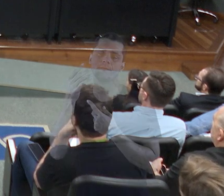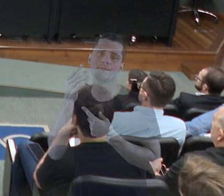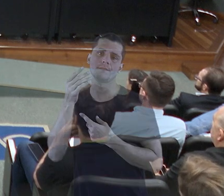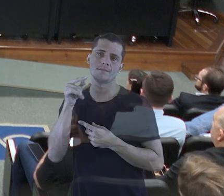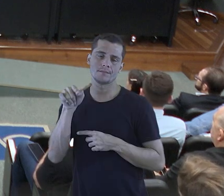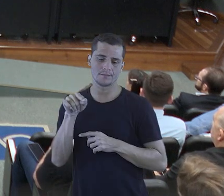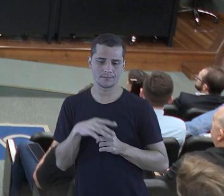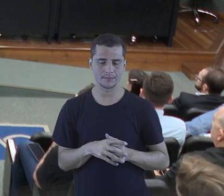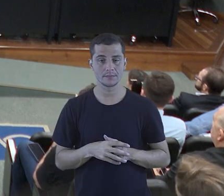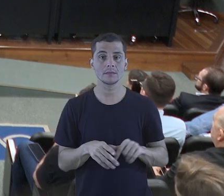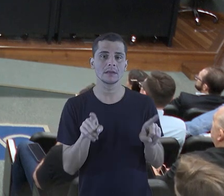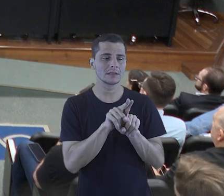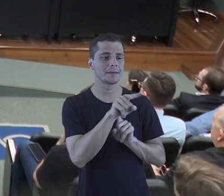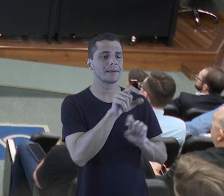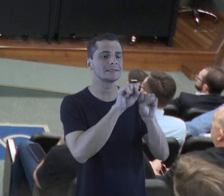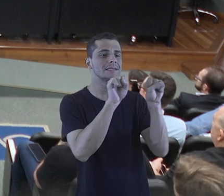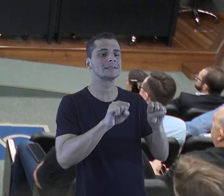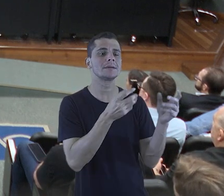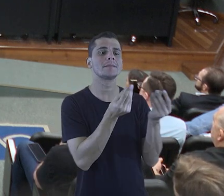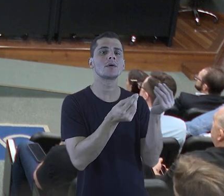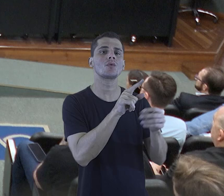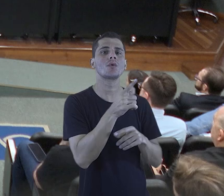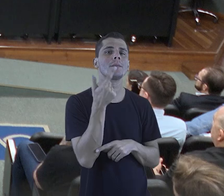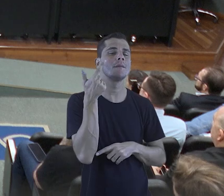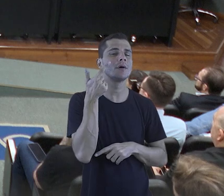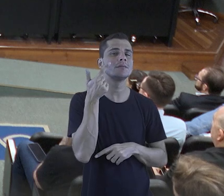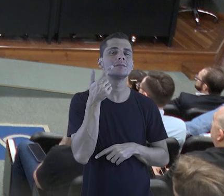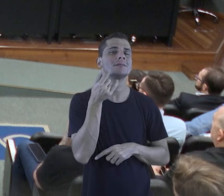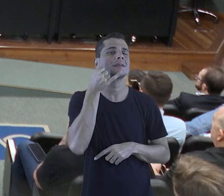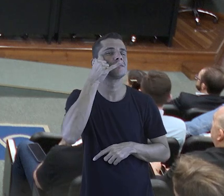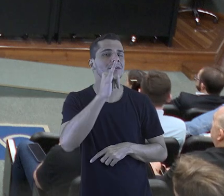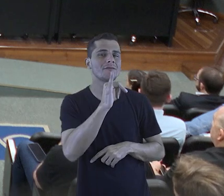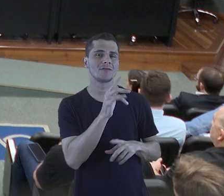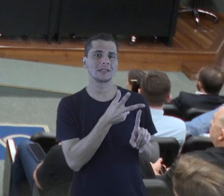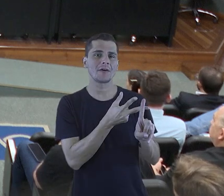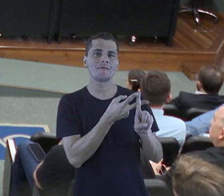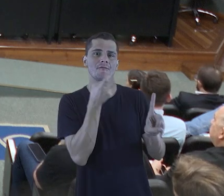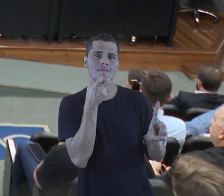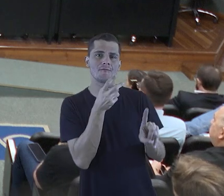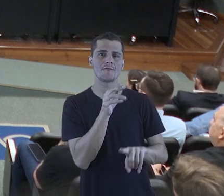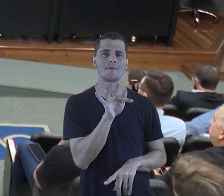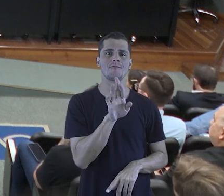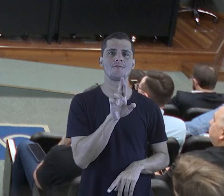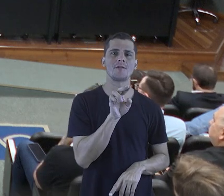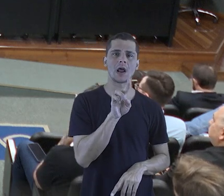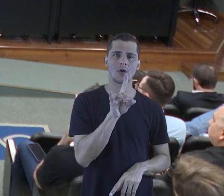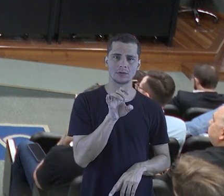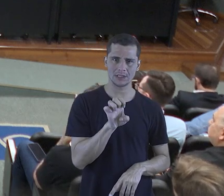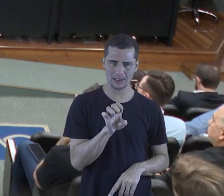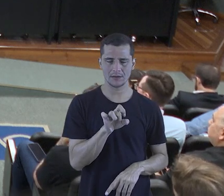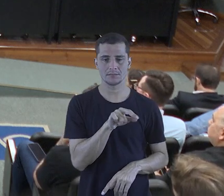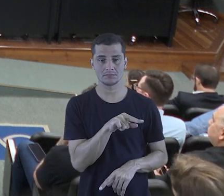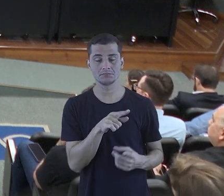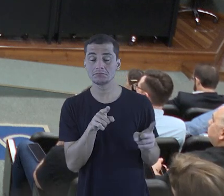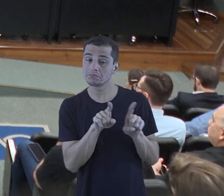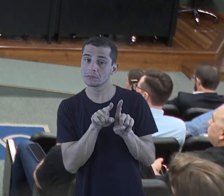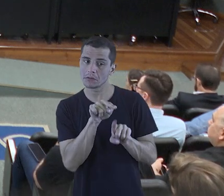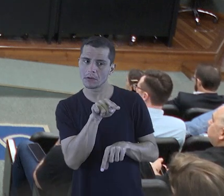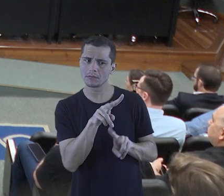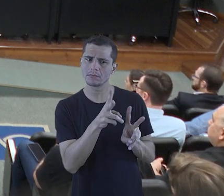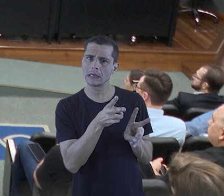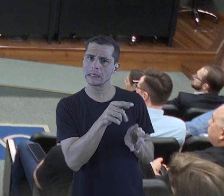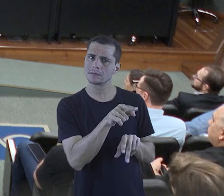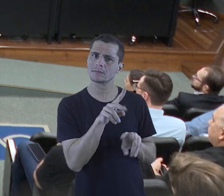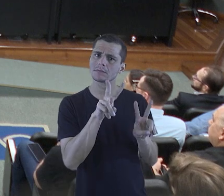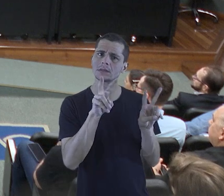Sistema de prevenção a fraude, identificação, autenticação de cadastro de sistemas eletrônicos e etc. Também, da mesma forma, não